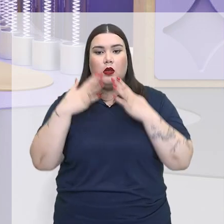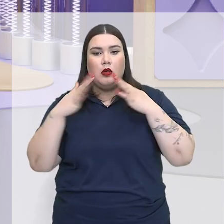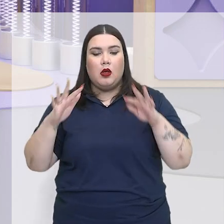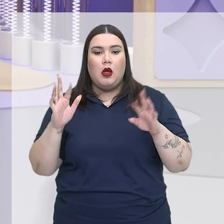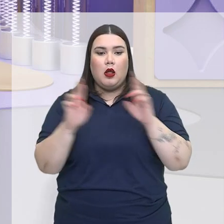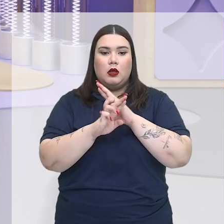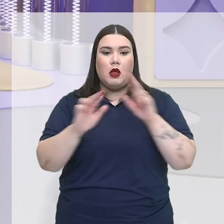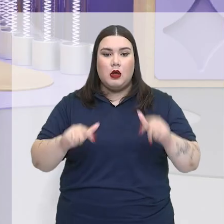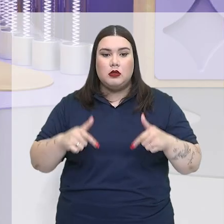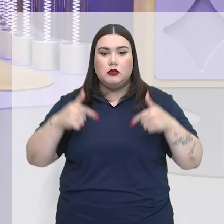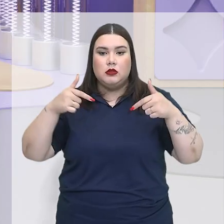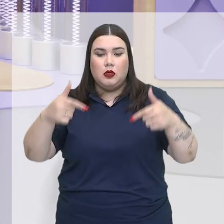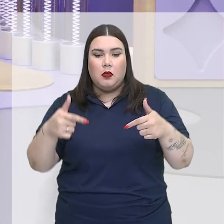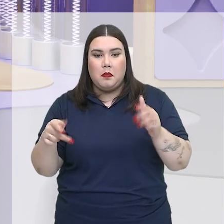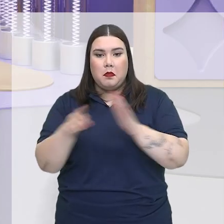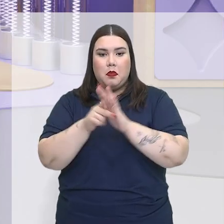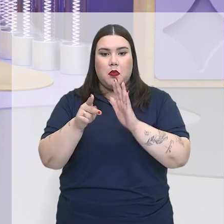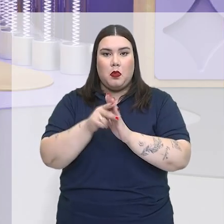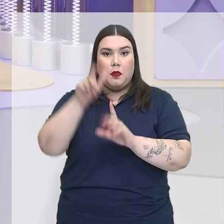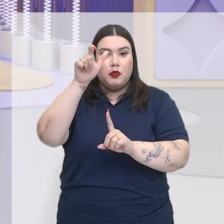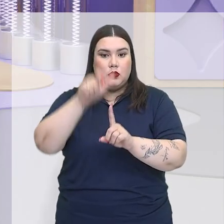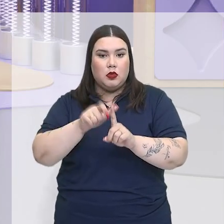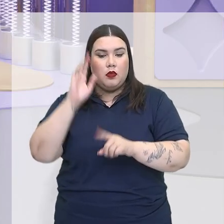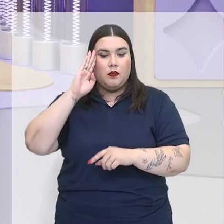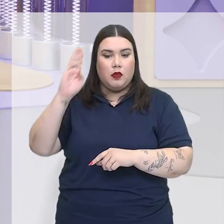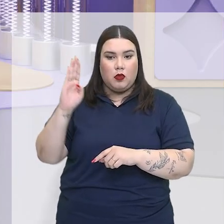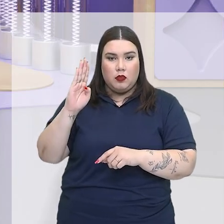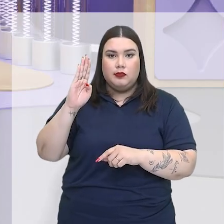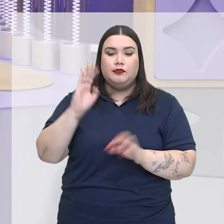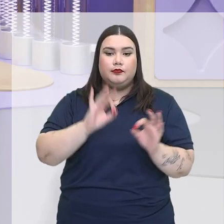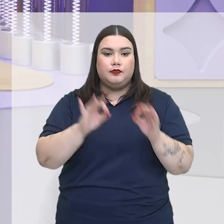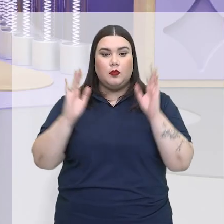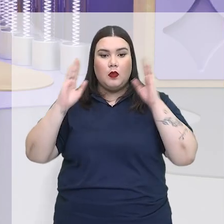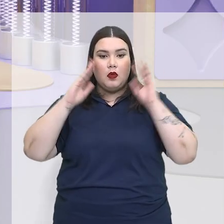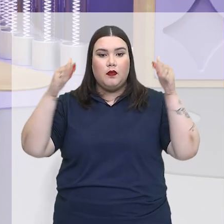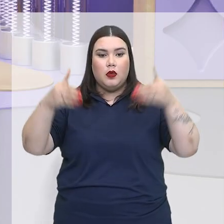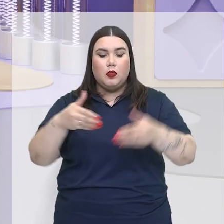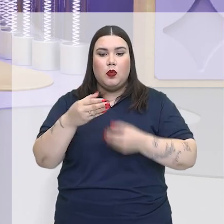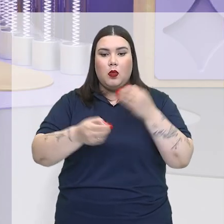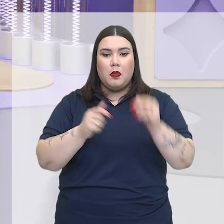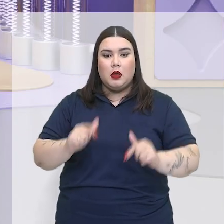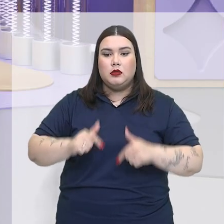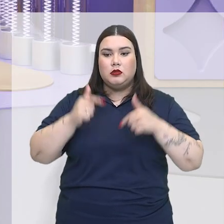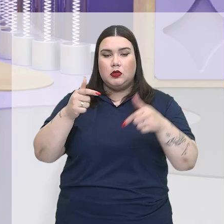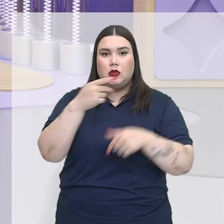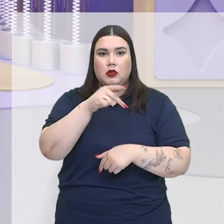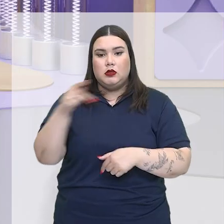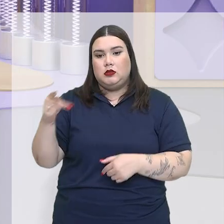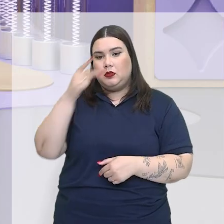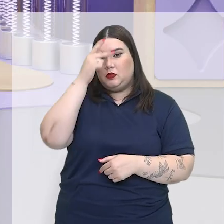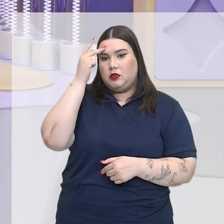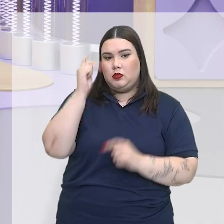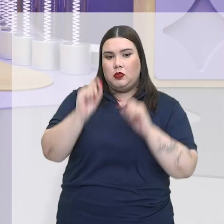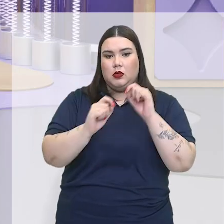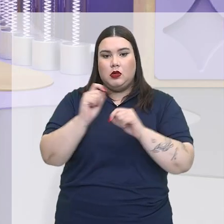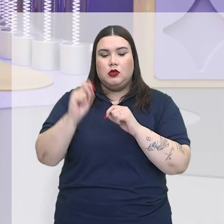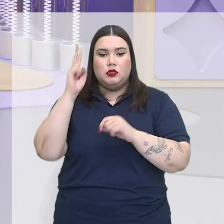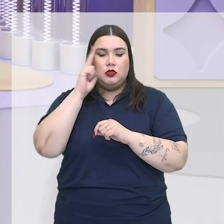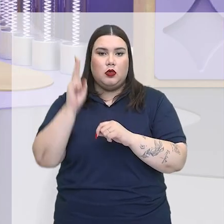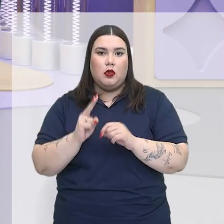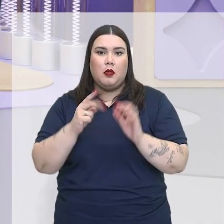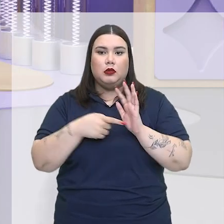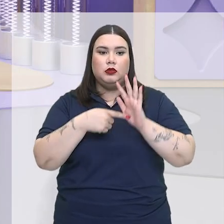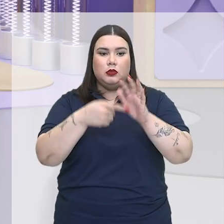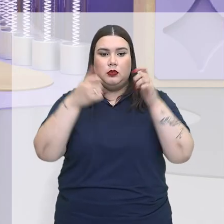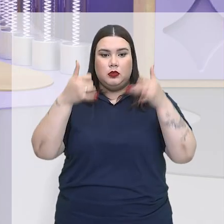de ações ou aventuras de personagens centrais, heróicos, né? O foco está nas façanhas desses heróis, cujas jornadas